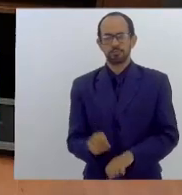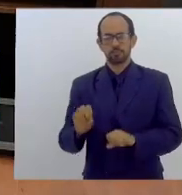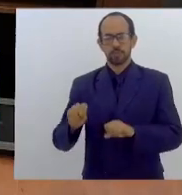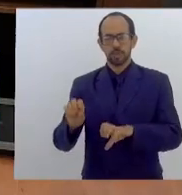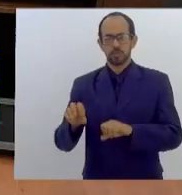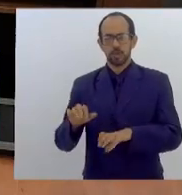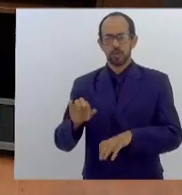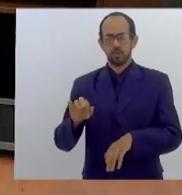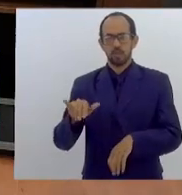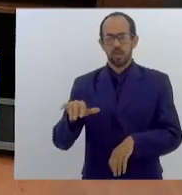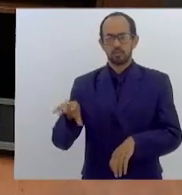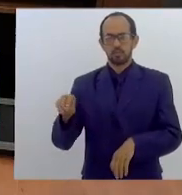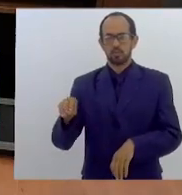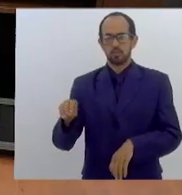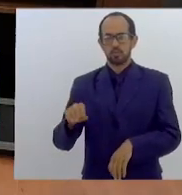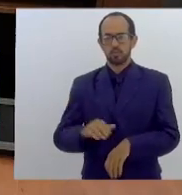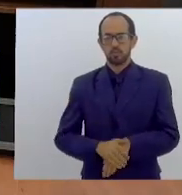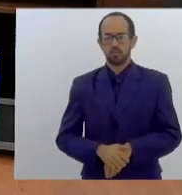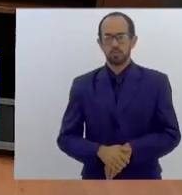Flávio Serafini.